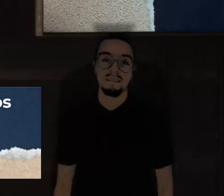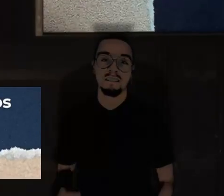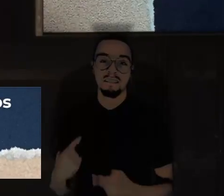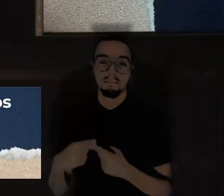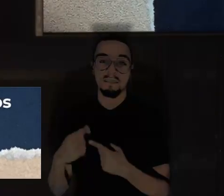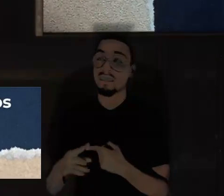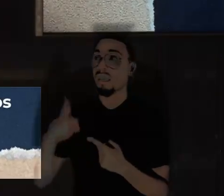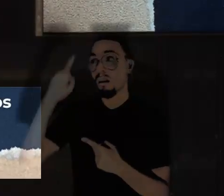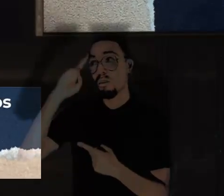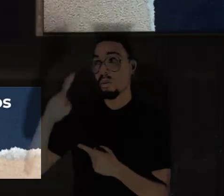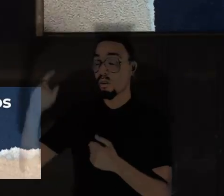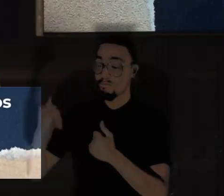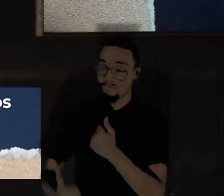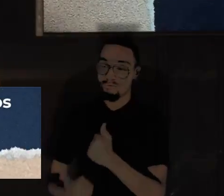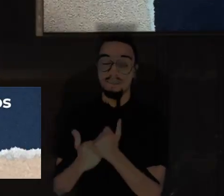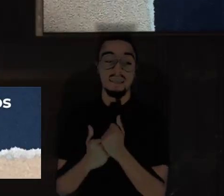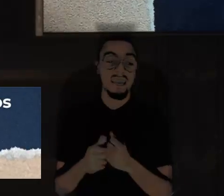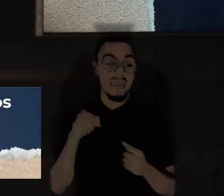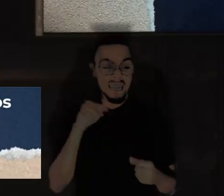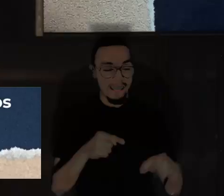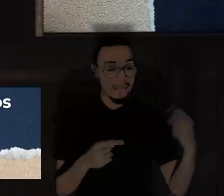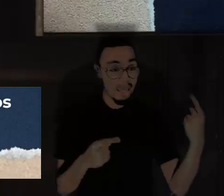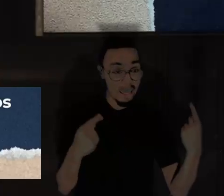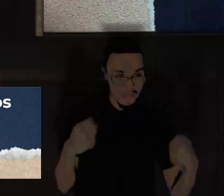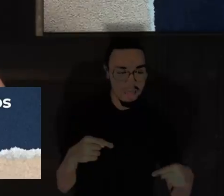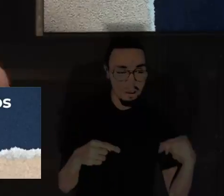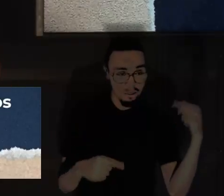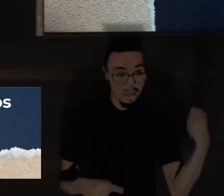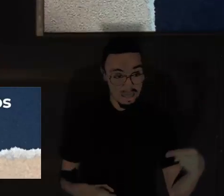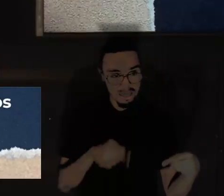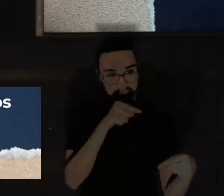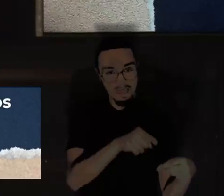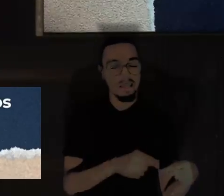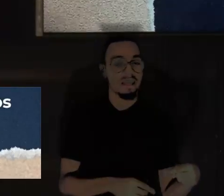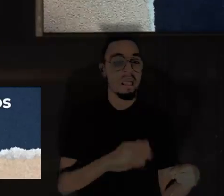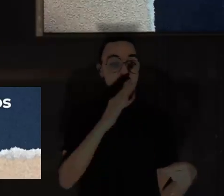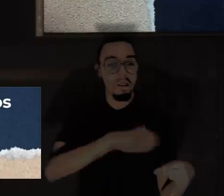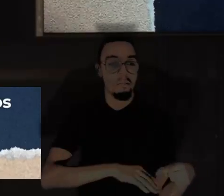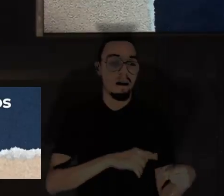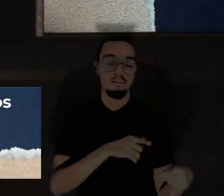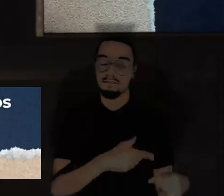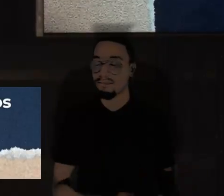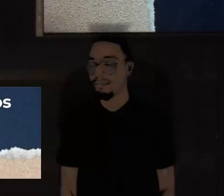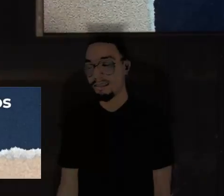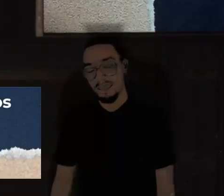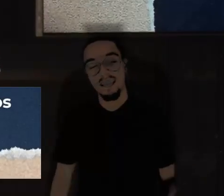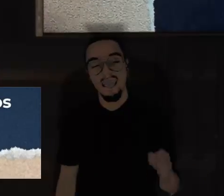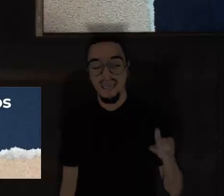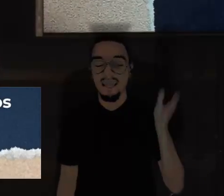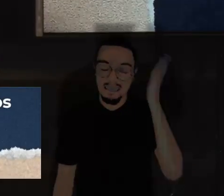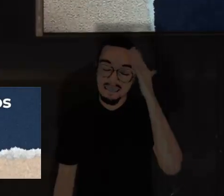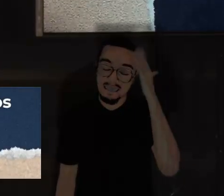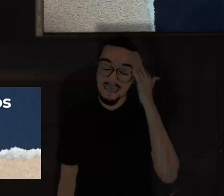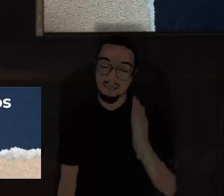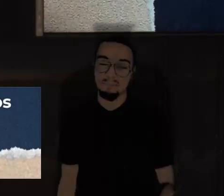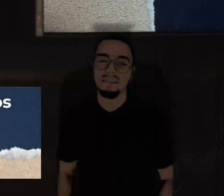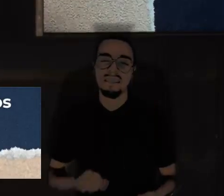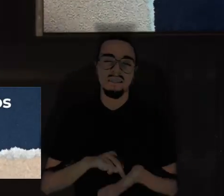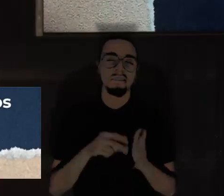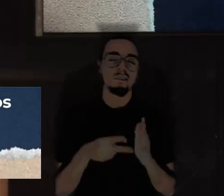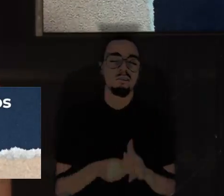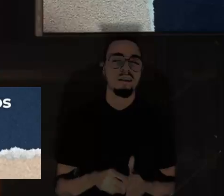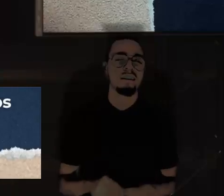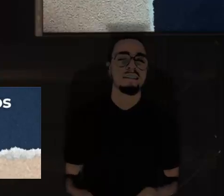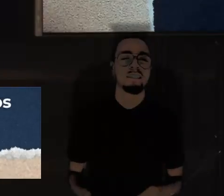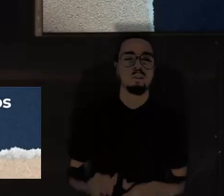inimigos concordam. Sabe o que ele está dizendo? Quando o Senhor é o nosso Salvador, quando Jesus, o nosso Deus, está